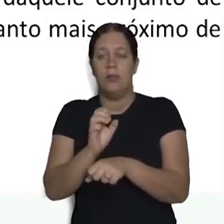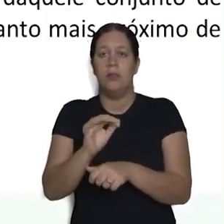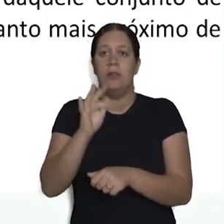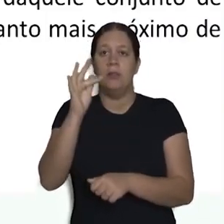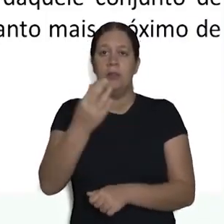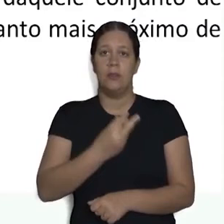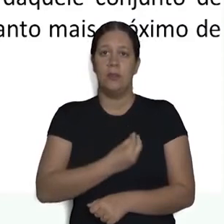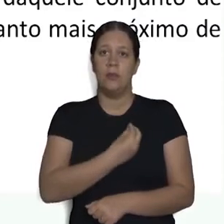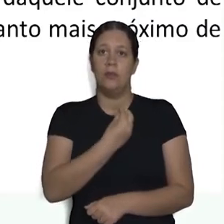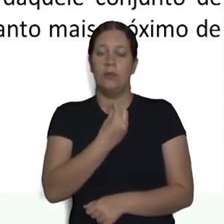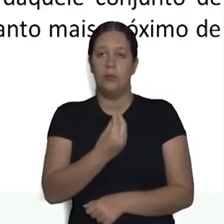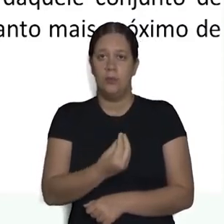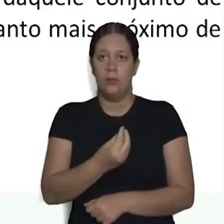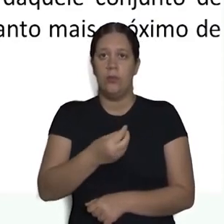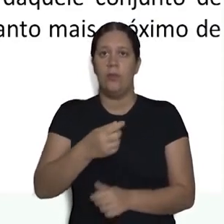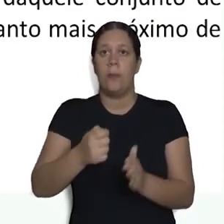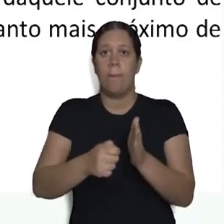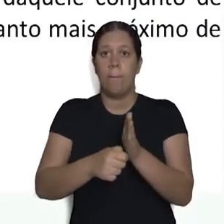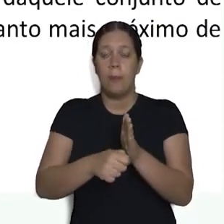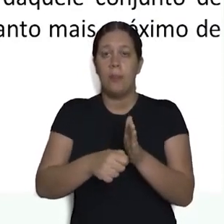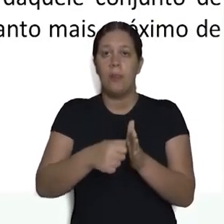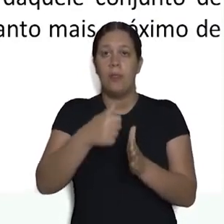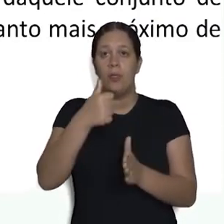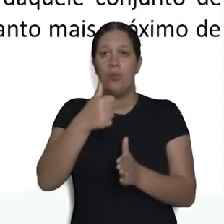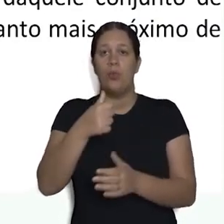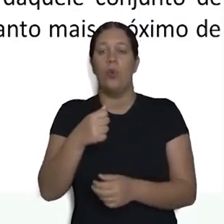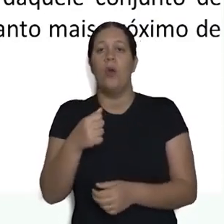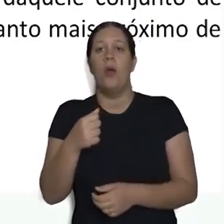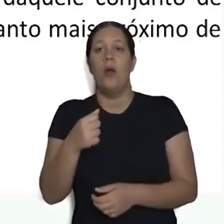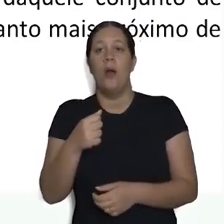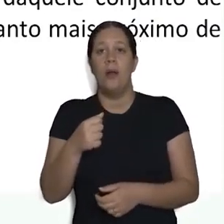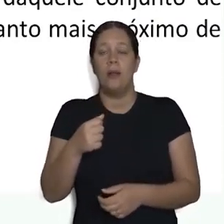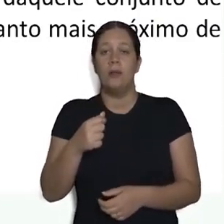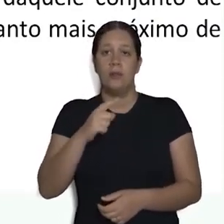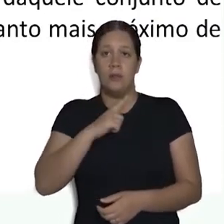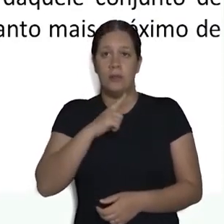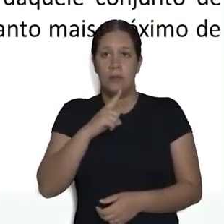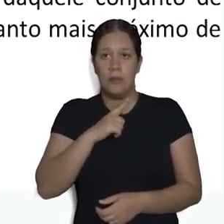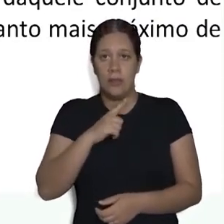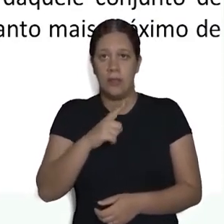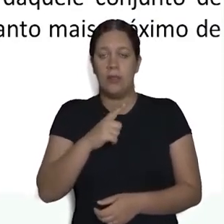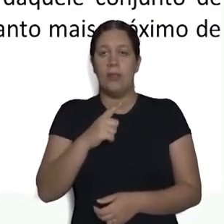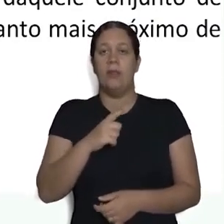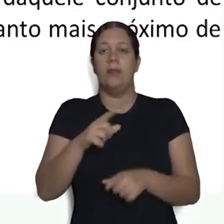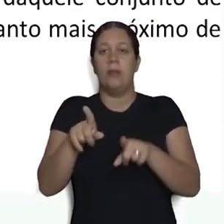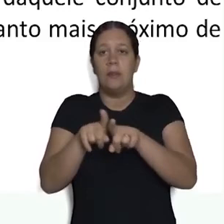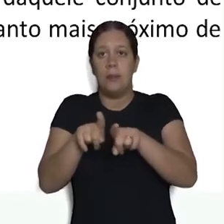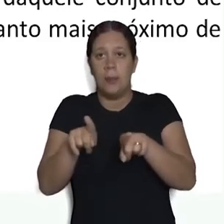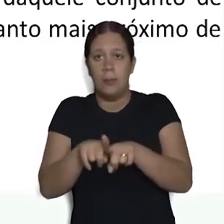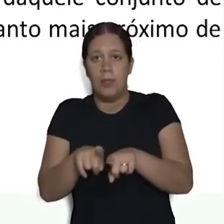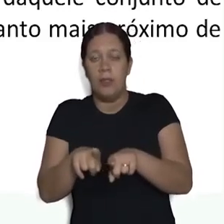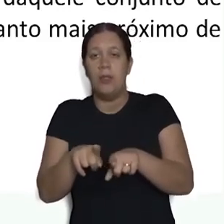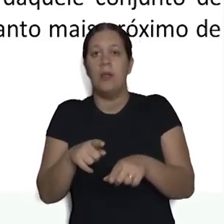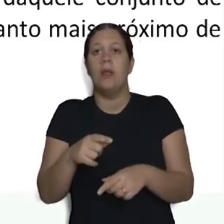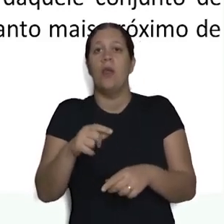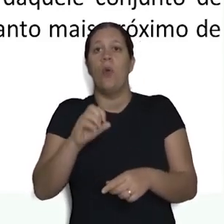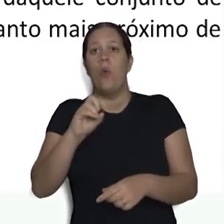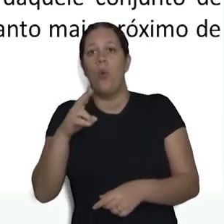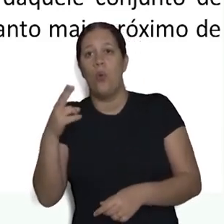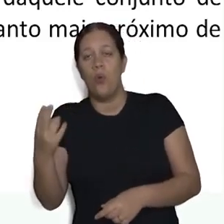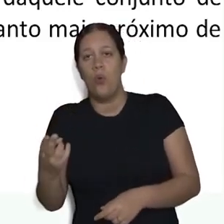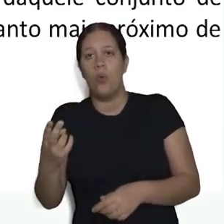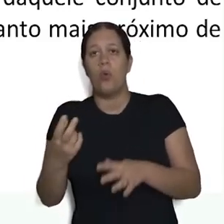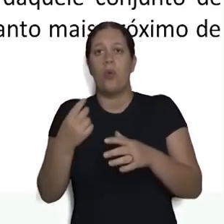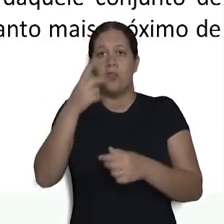da população ultrapassa o primeiro ano de vida e o quanto nós temos de população idosa, considerada com mais de 60 anos de idade, no